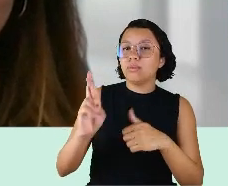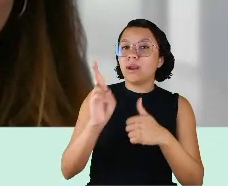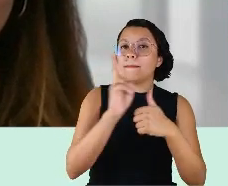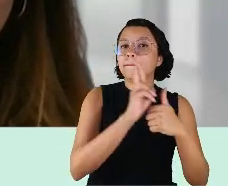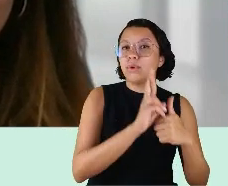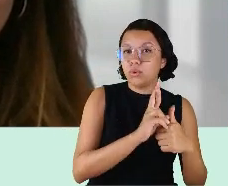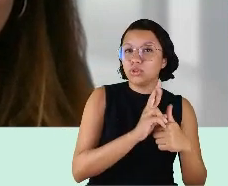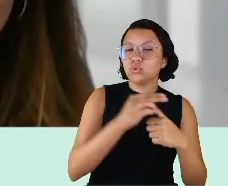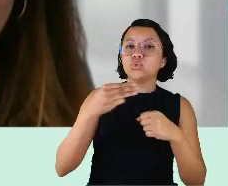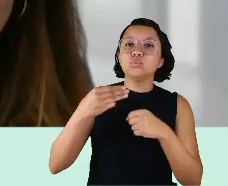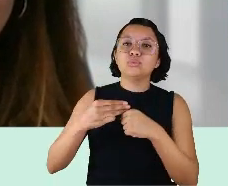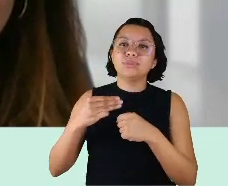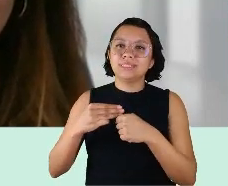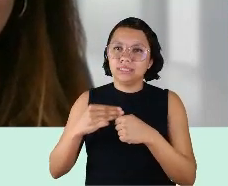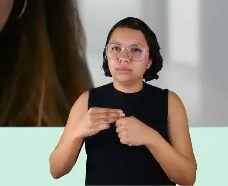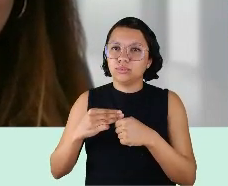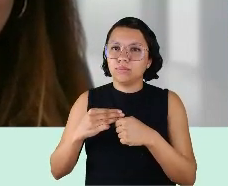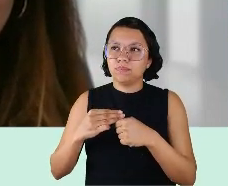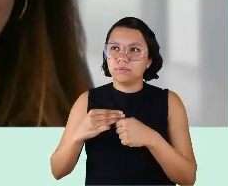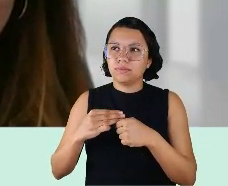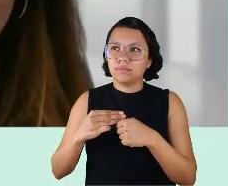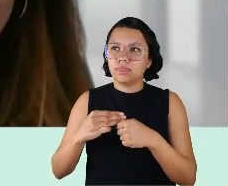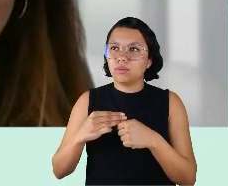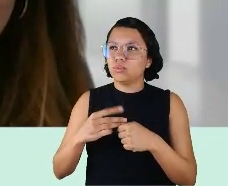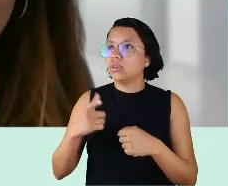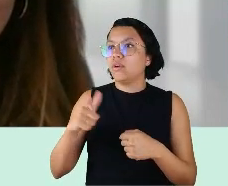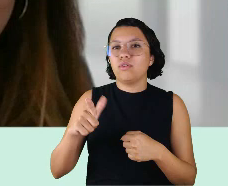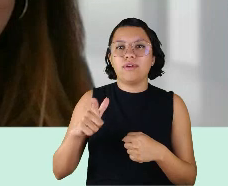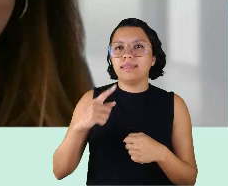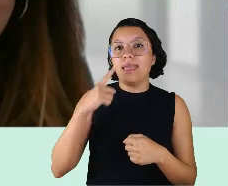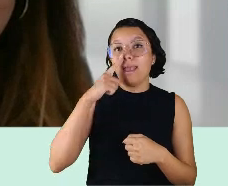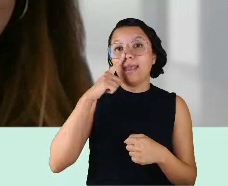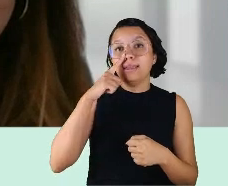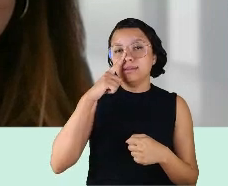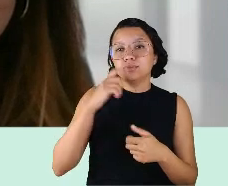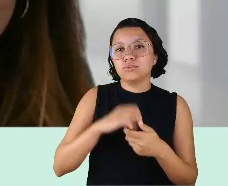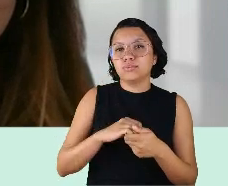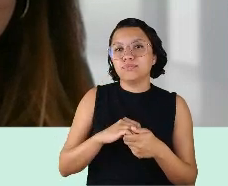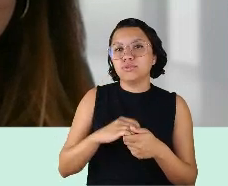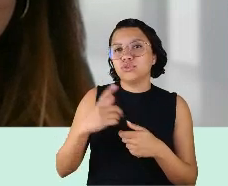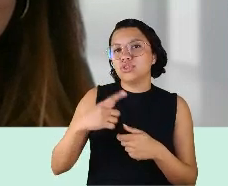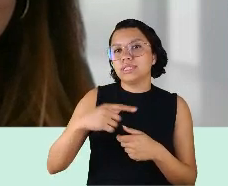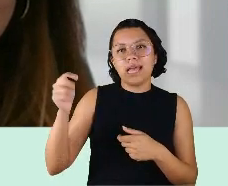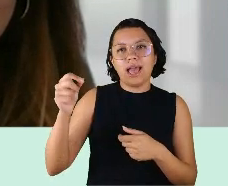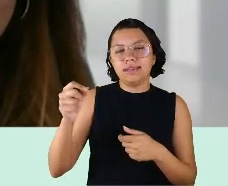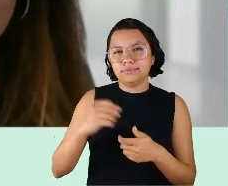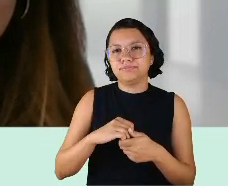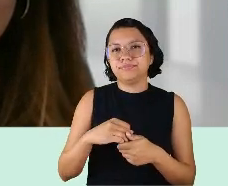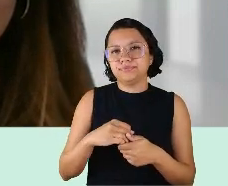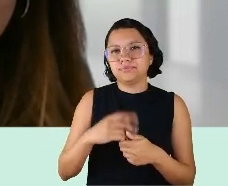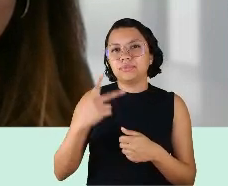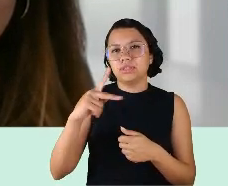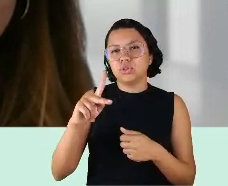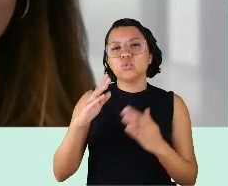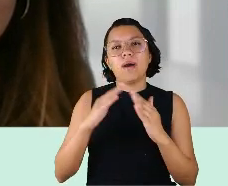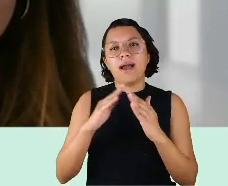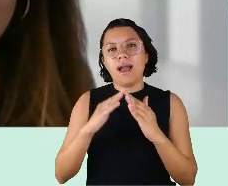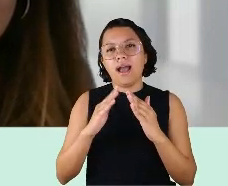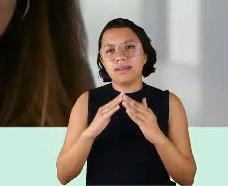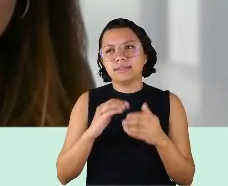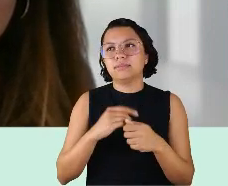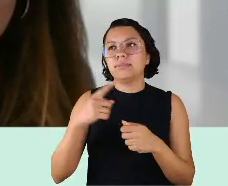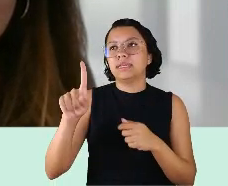para procurador do município. Aí o senhor não vai correr o risco de ter que sair da